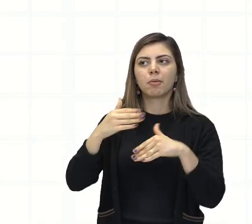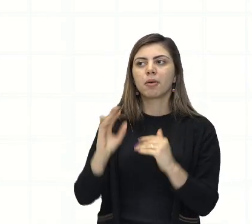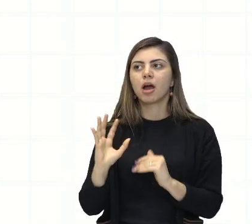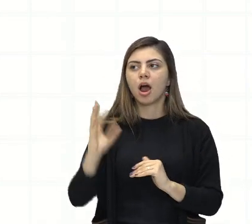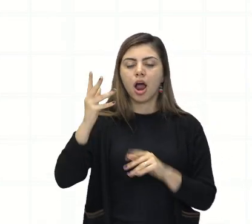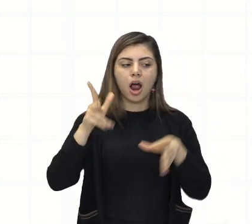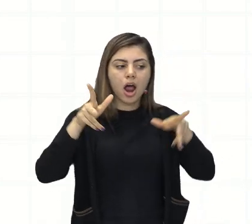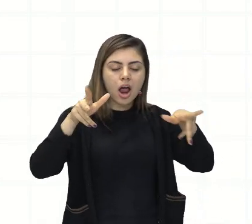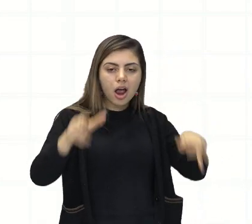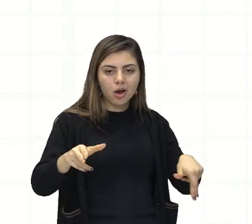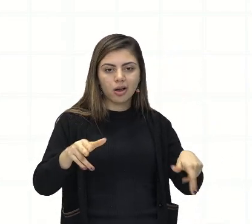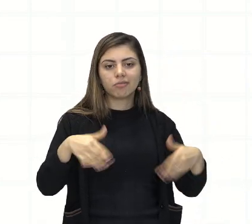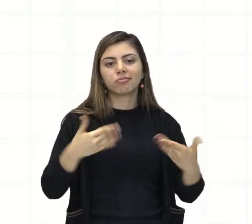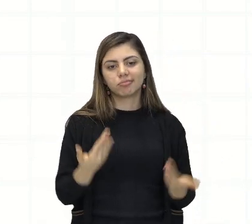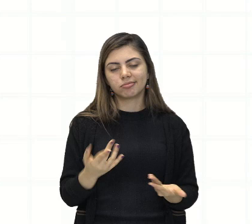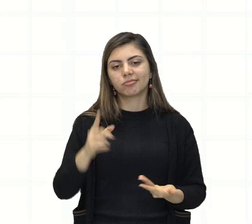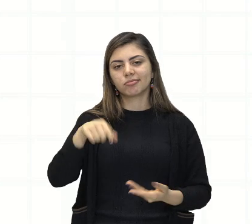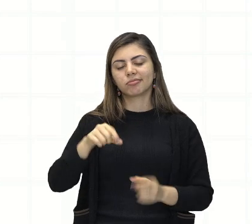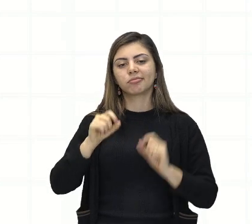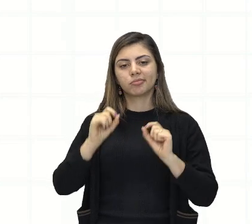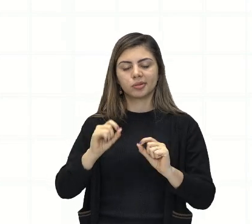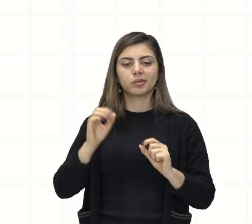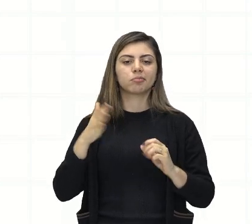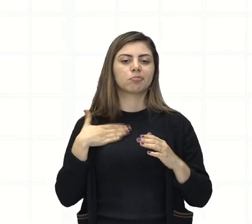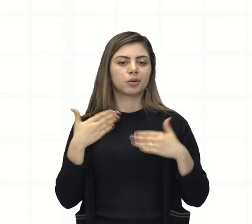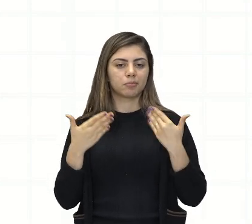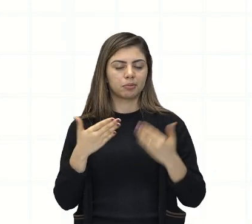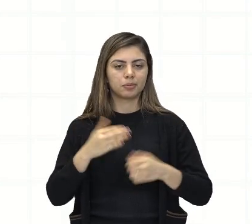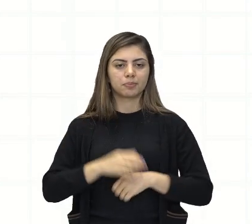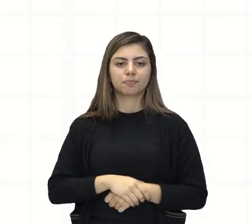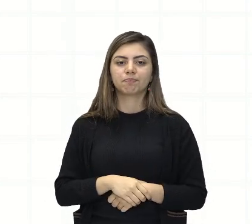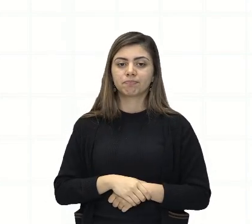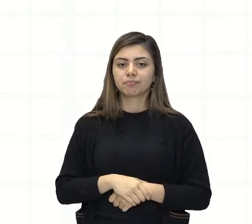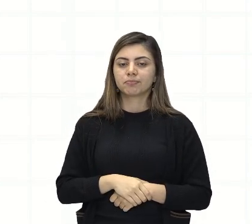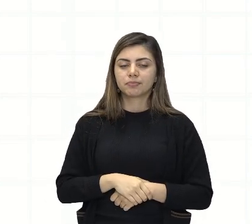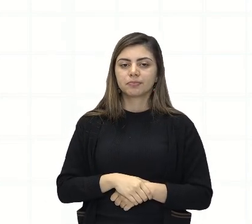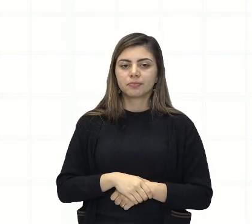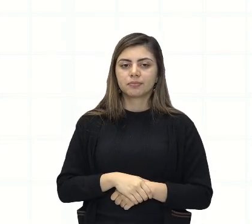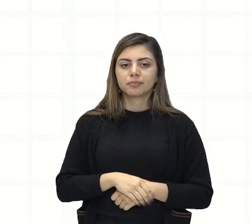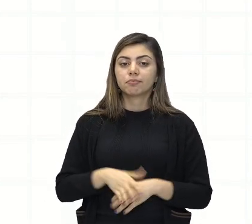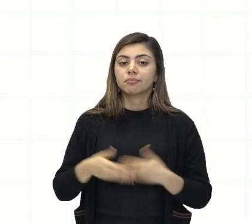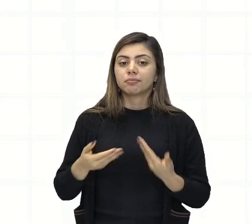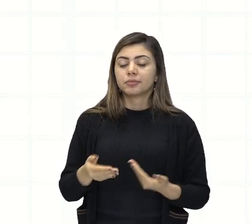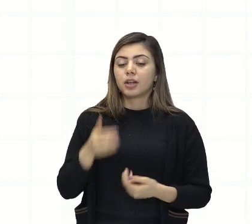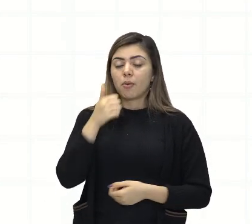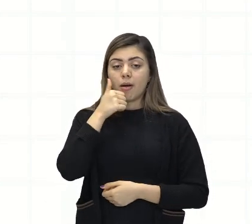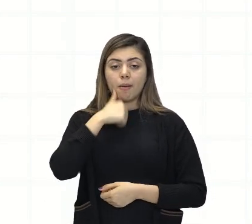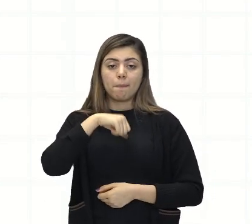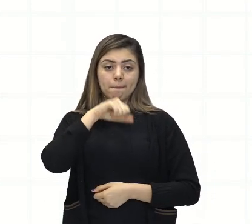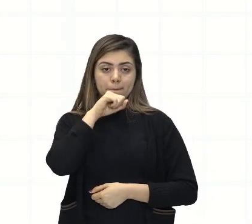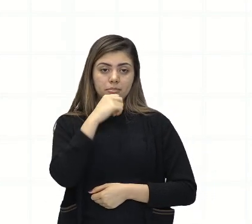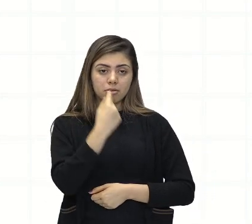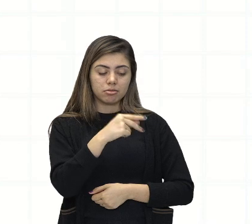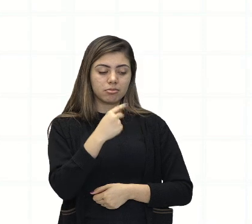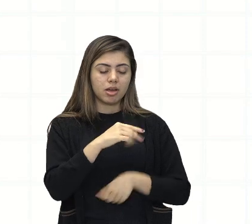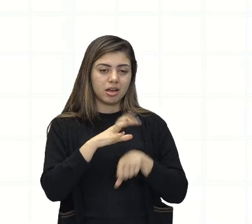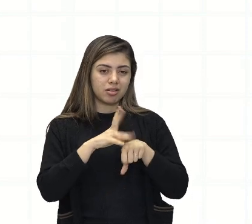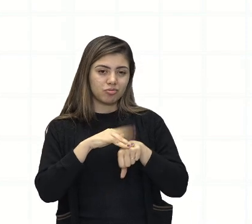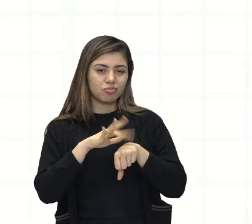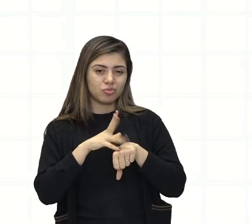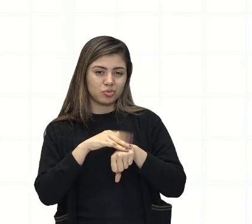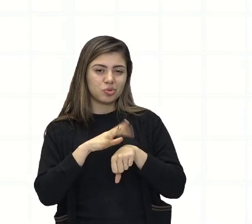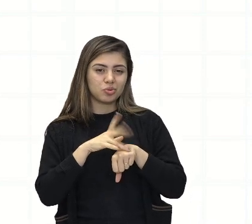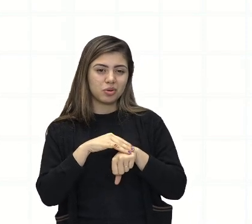Por isso, os milagres. Continuando, assim, quando a mãe adoeceu de dores que eram de